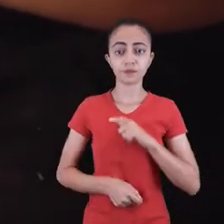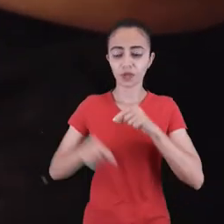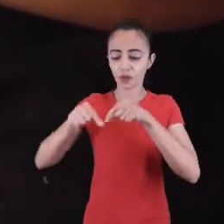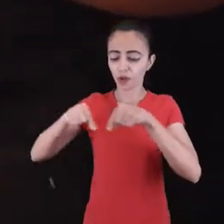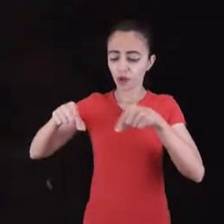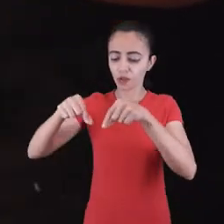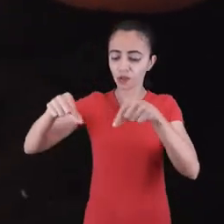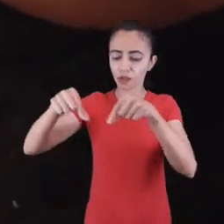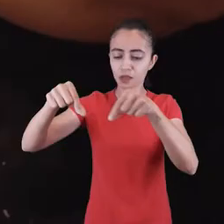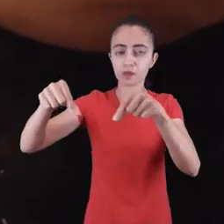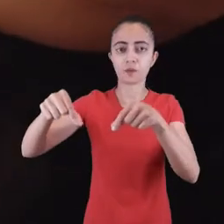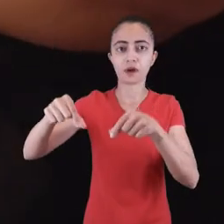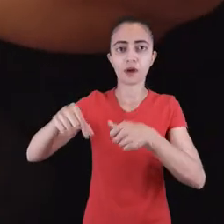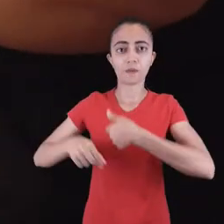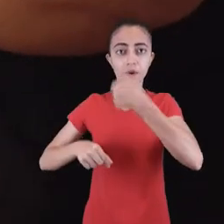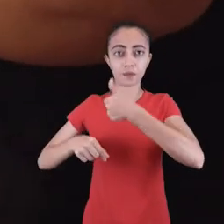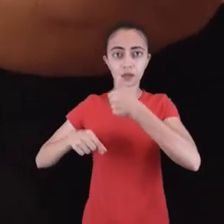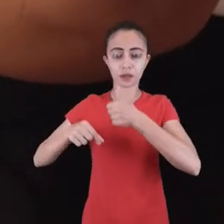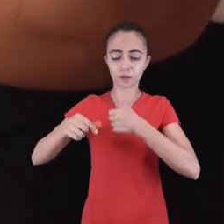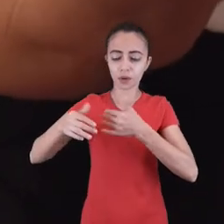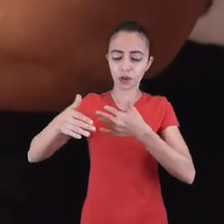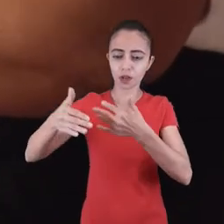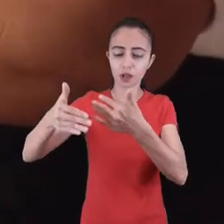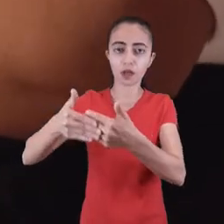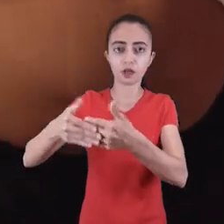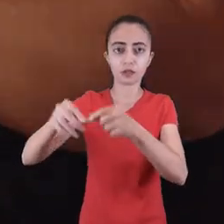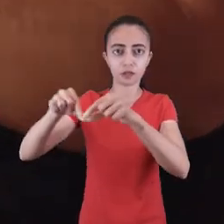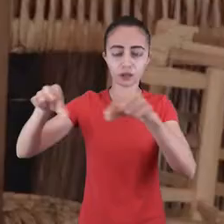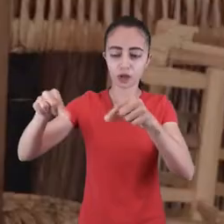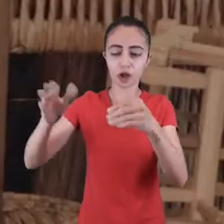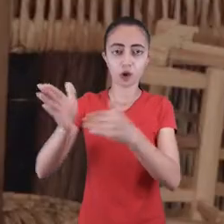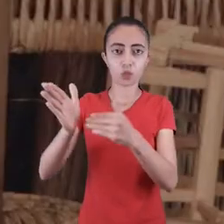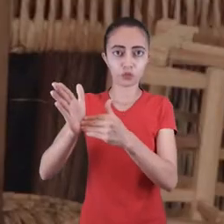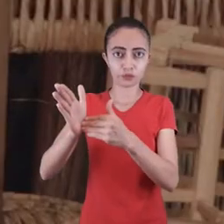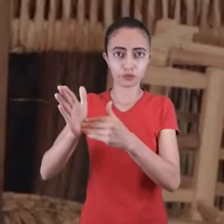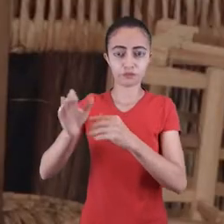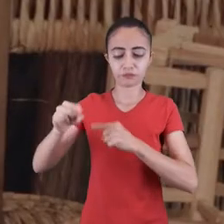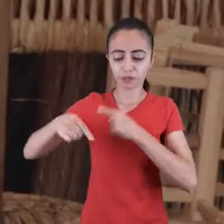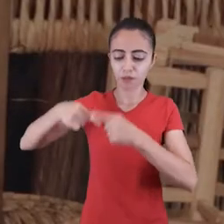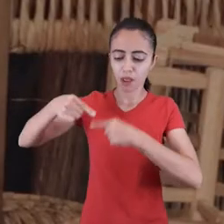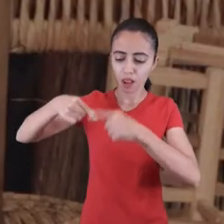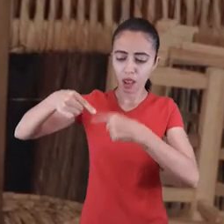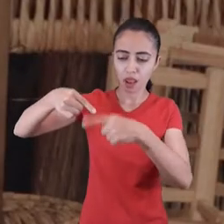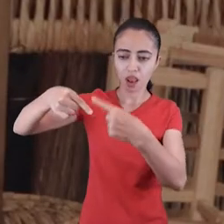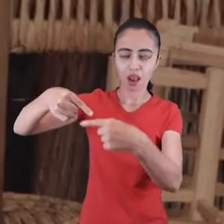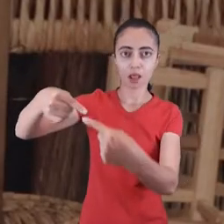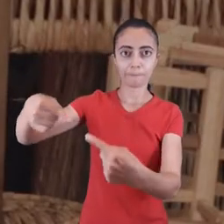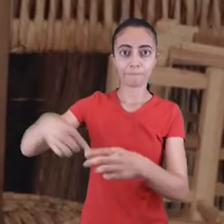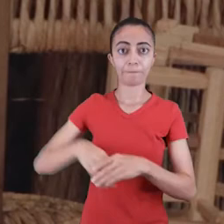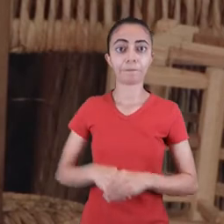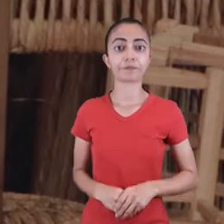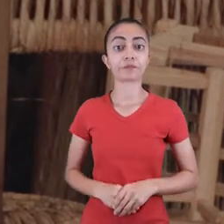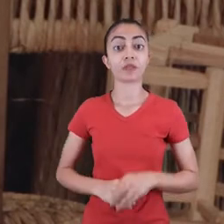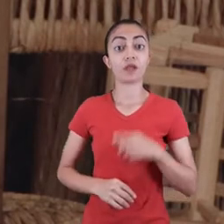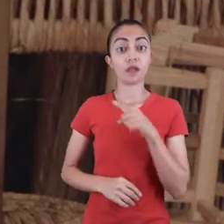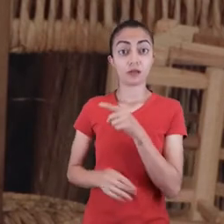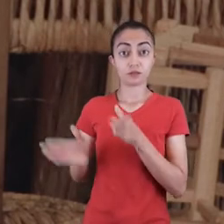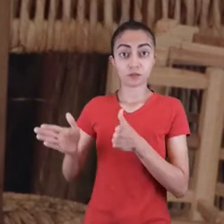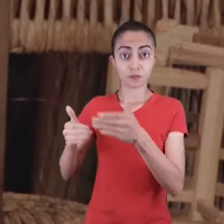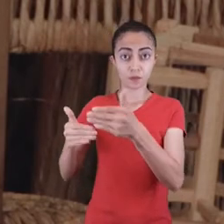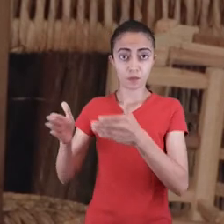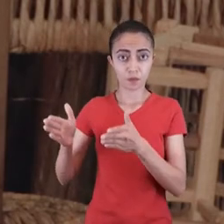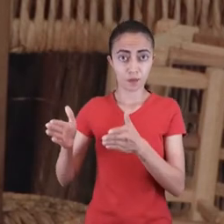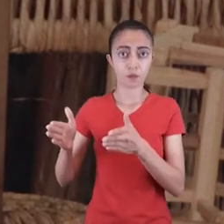da primeira ripa até o final, nós tece ele todinho. Esse baú, ele é um baú